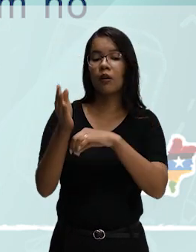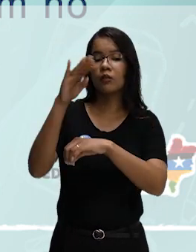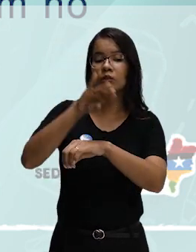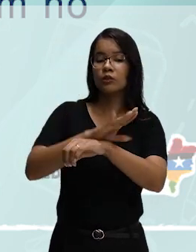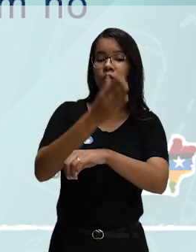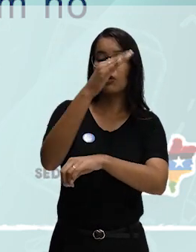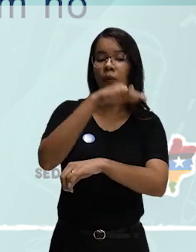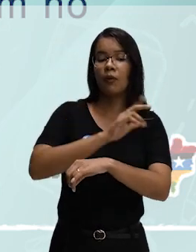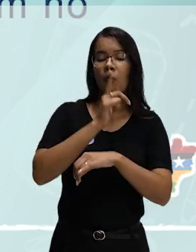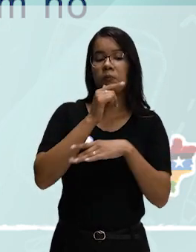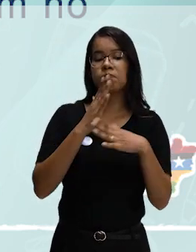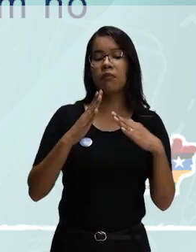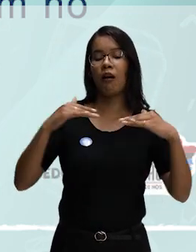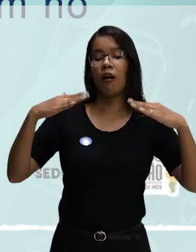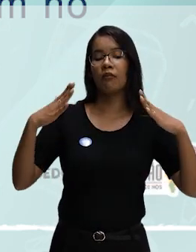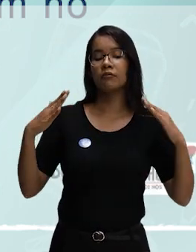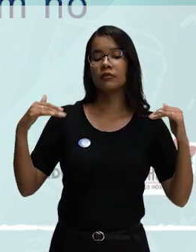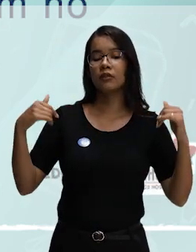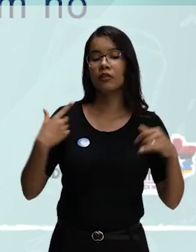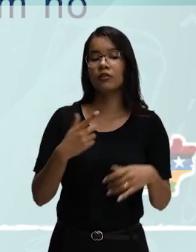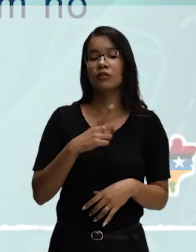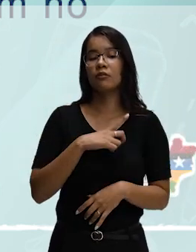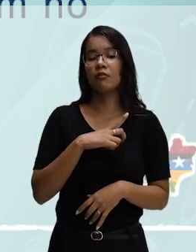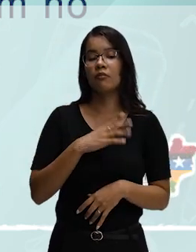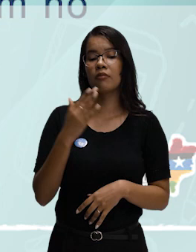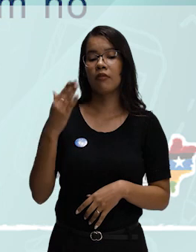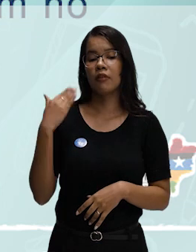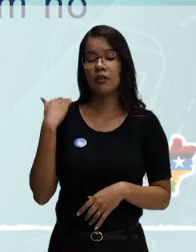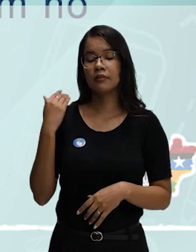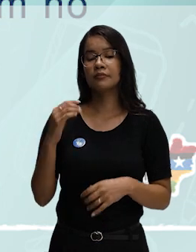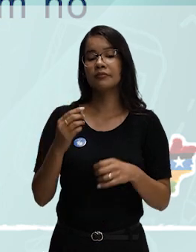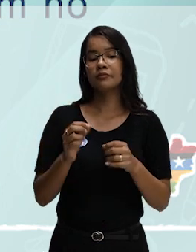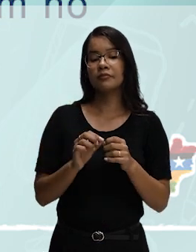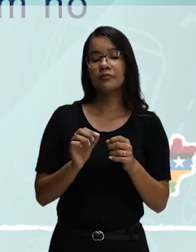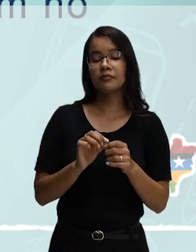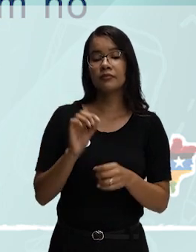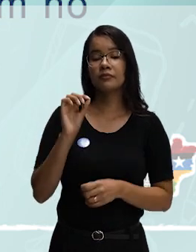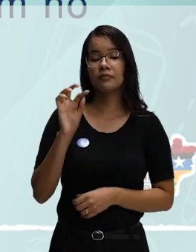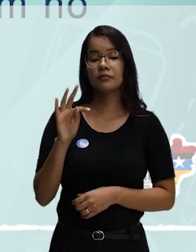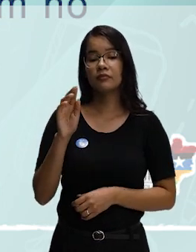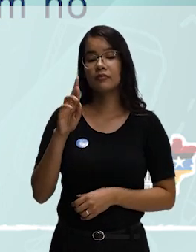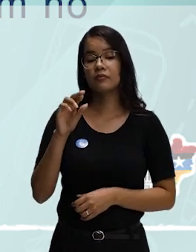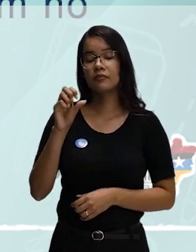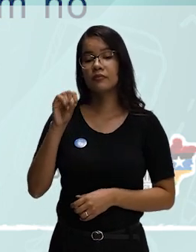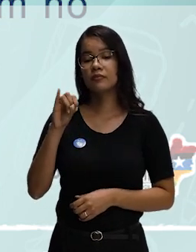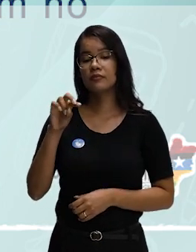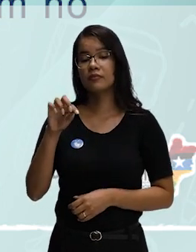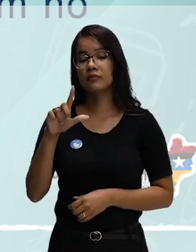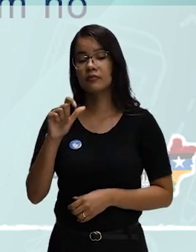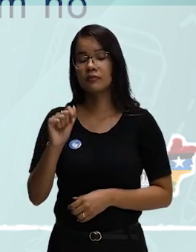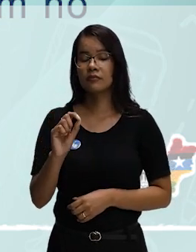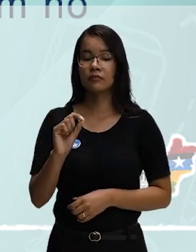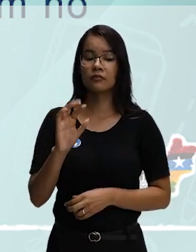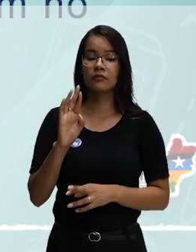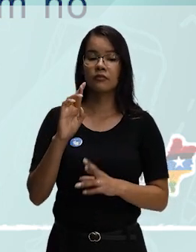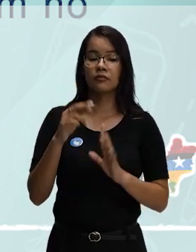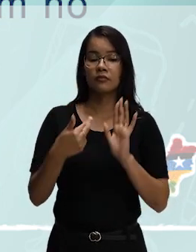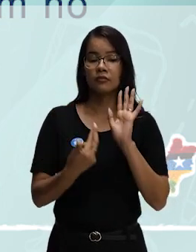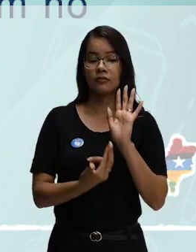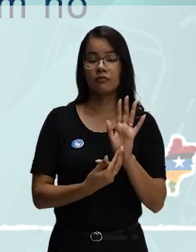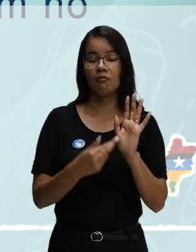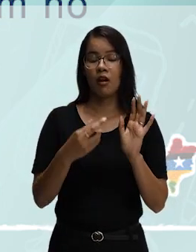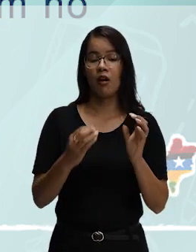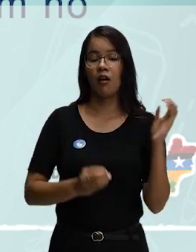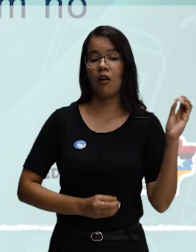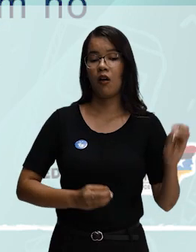tem um universo, uma versão bem antiga da Tarsila do Amaral, representando aqui a lua. É uma